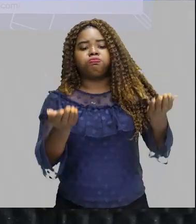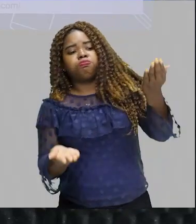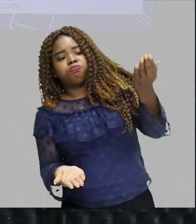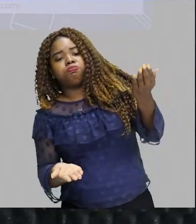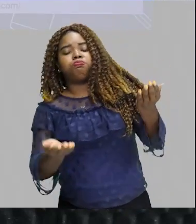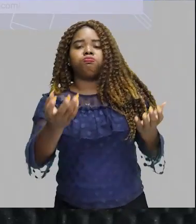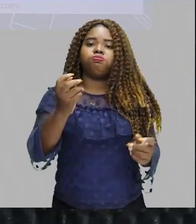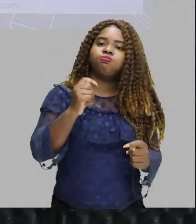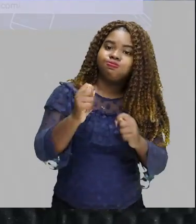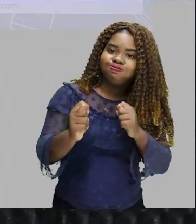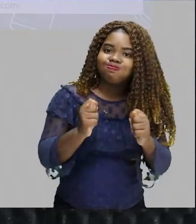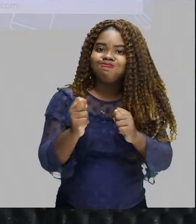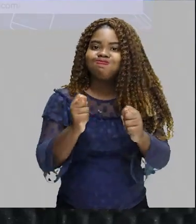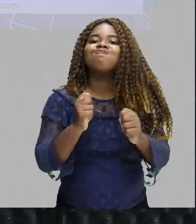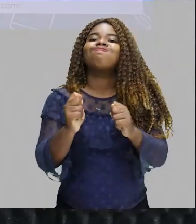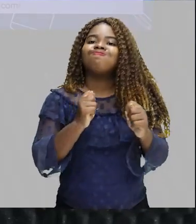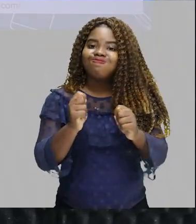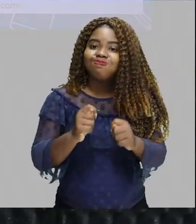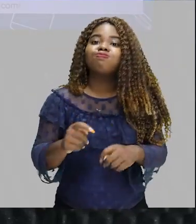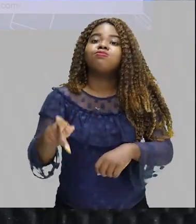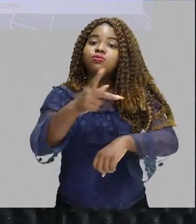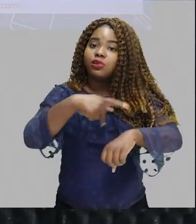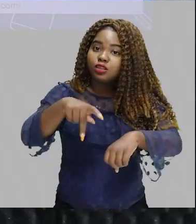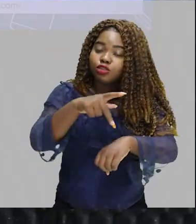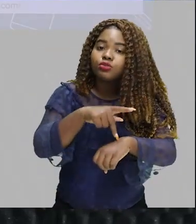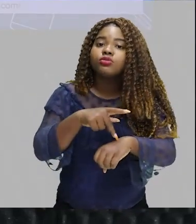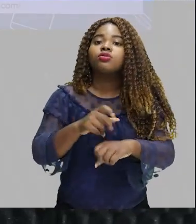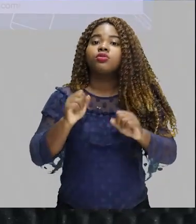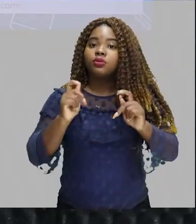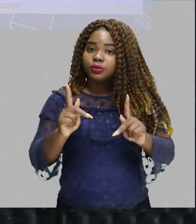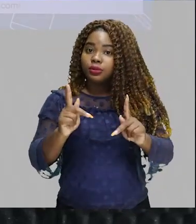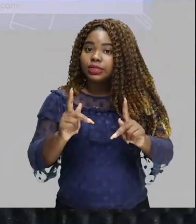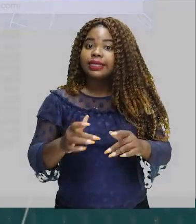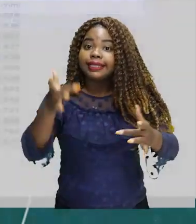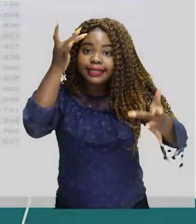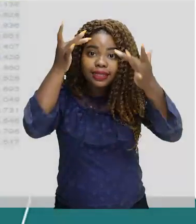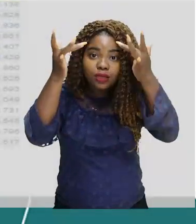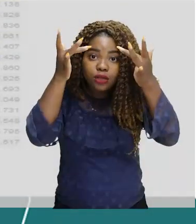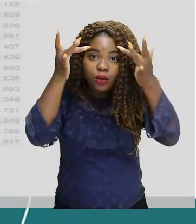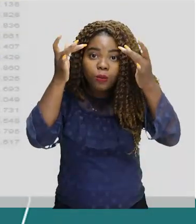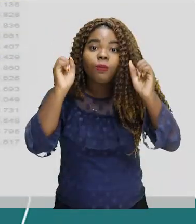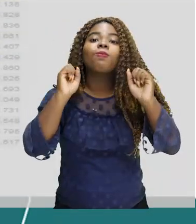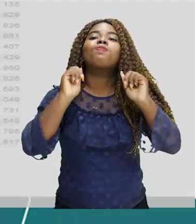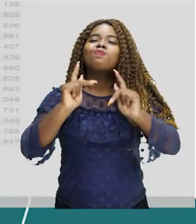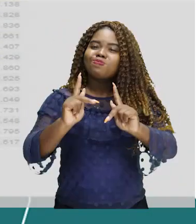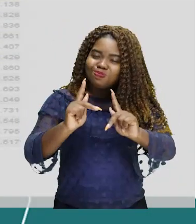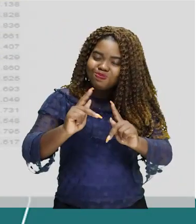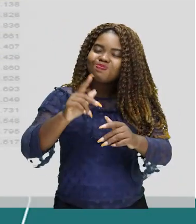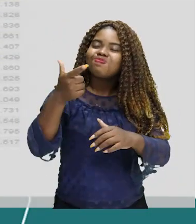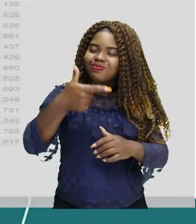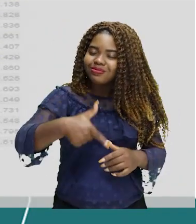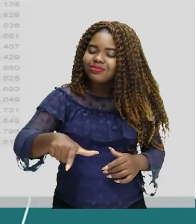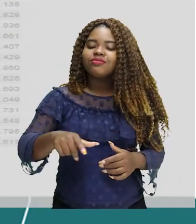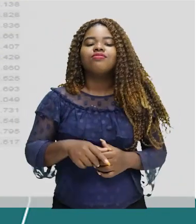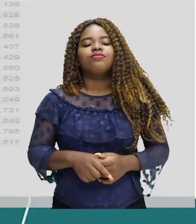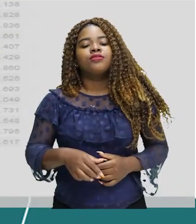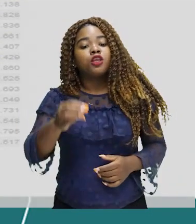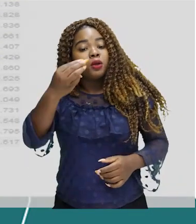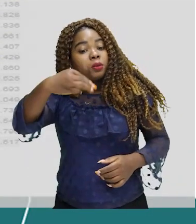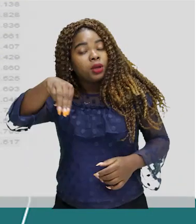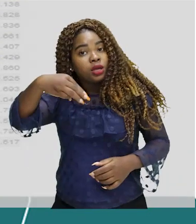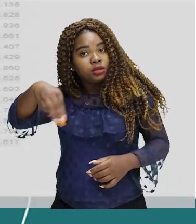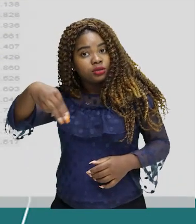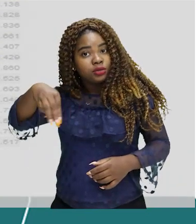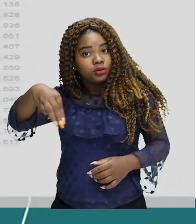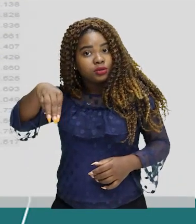prazo para o país. Beleza? Fixou? Bacana, bora evoluir. Olha o Maranhão. A gente não